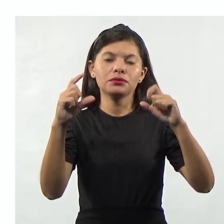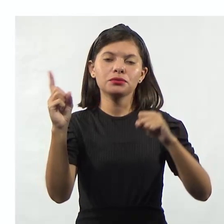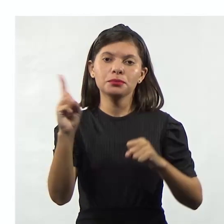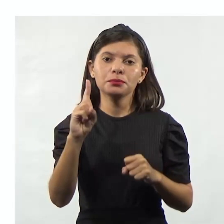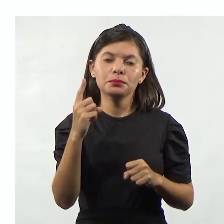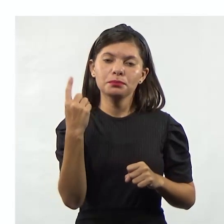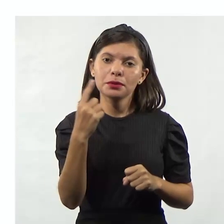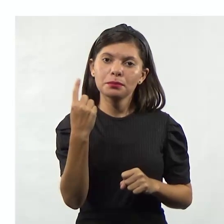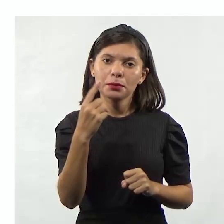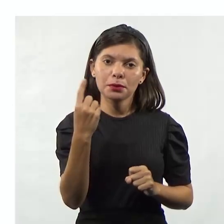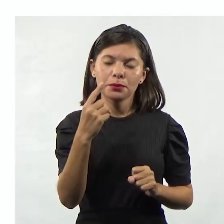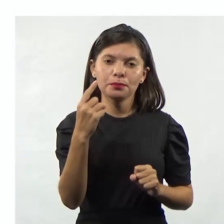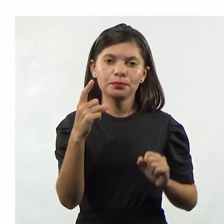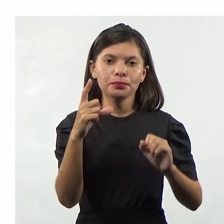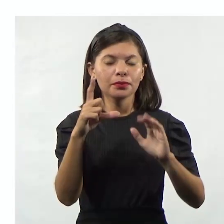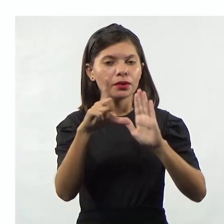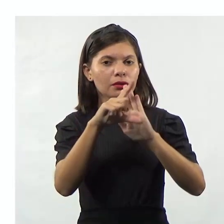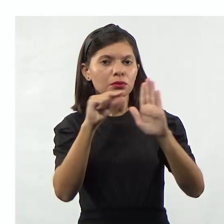1º